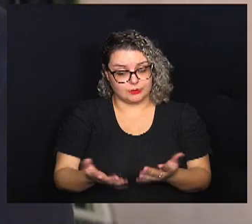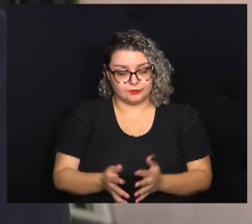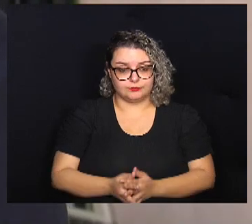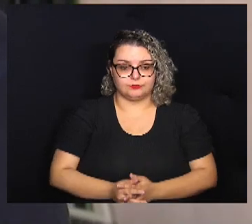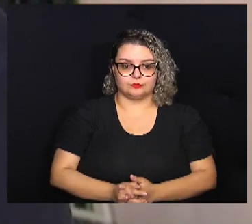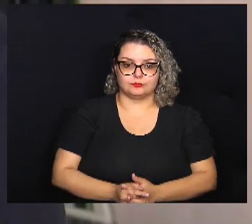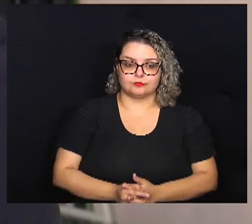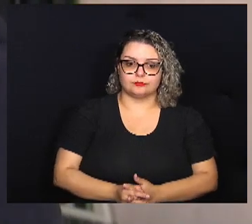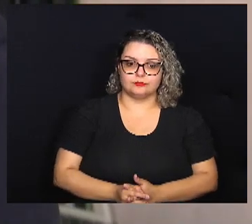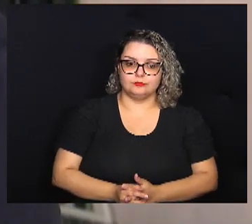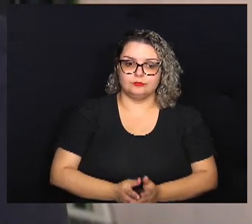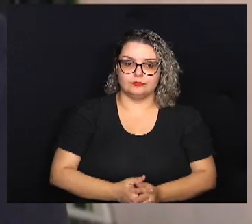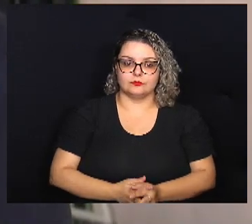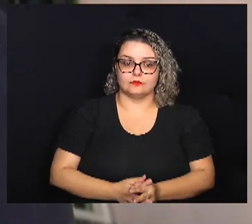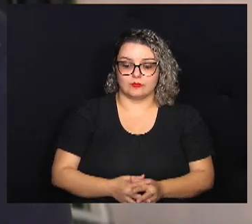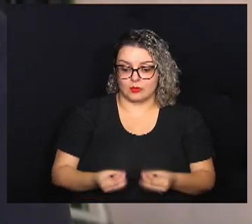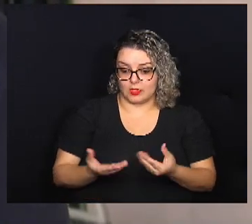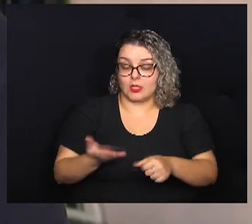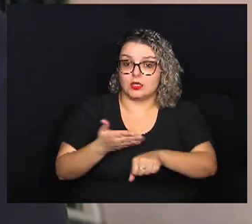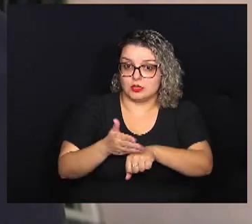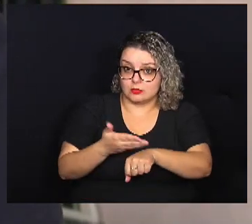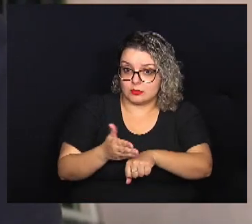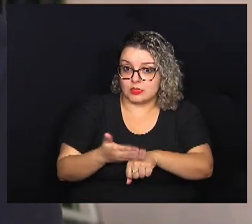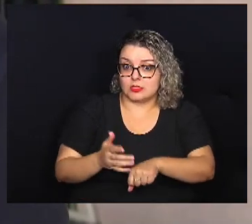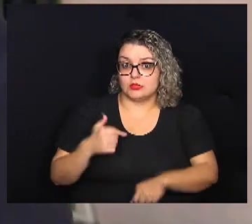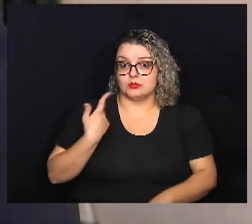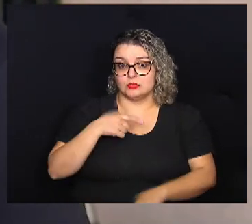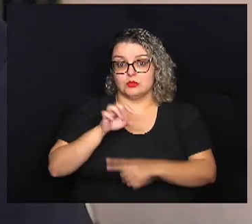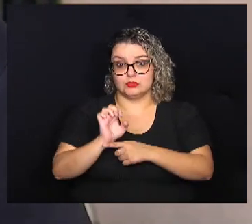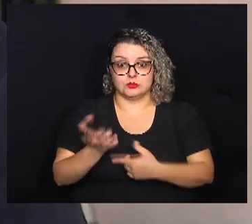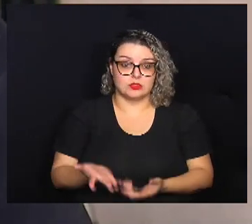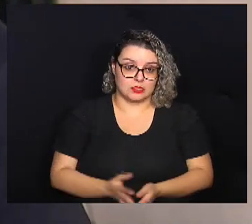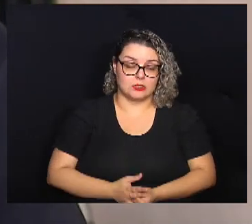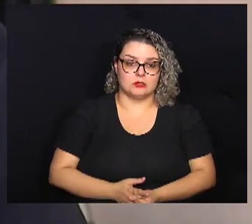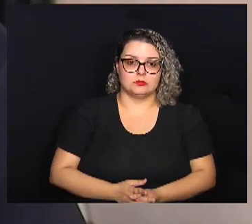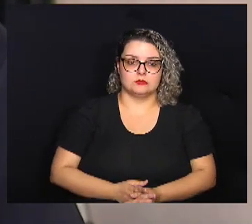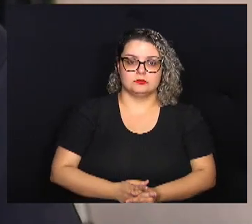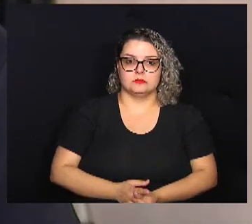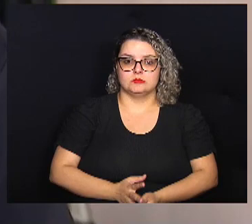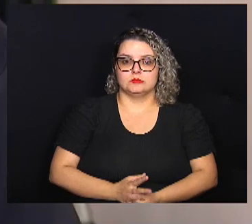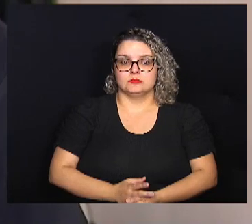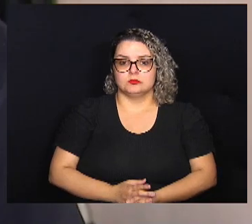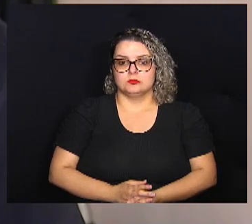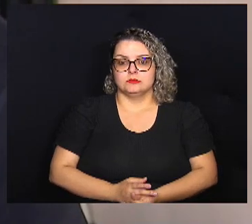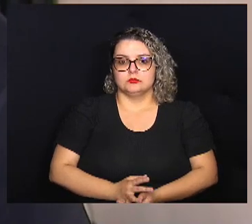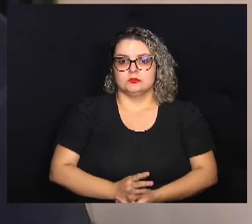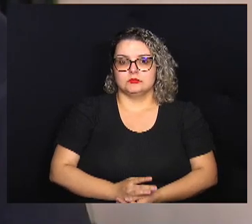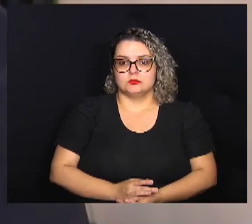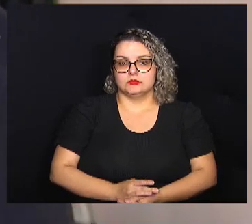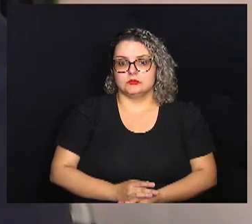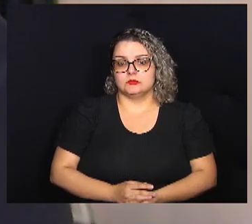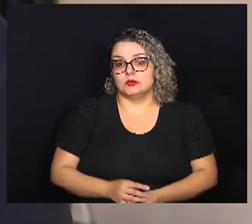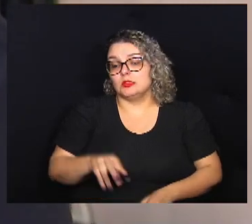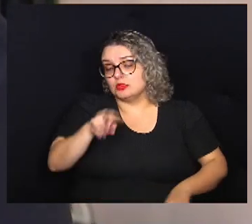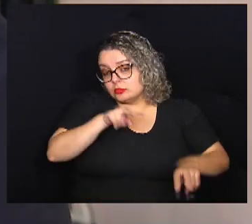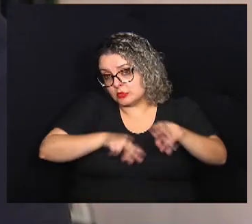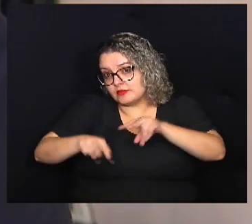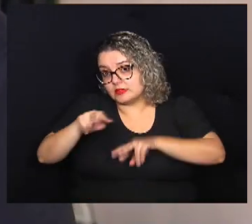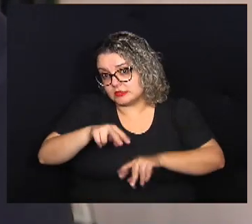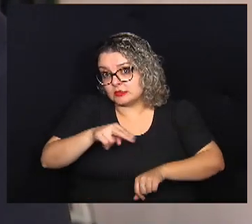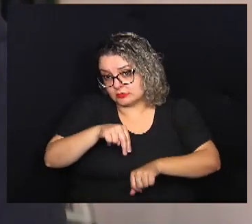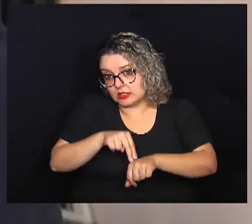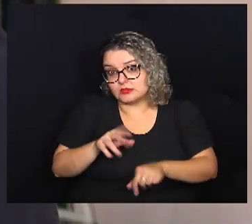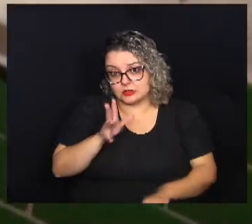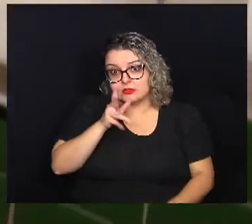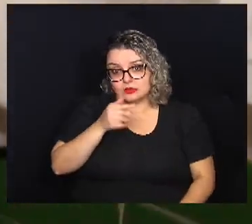ser colocada em prática aqui no nosso estado, acho que até num aspecto nacional,